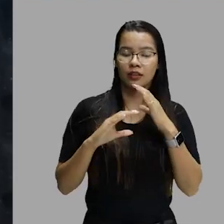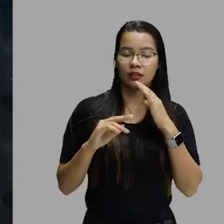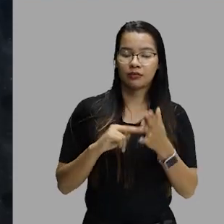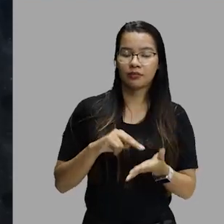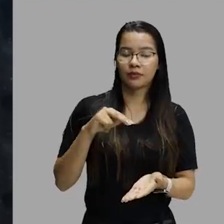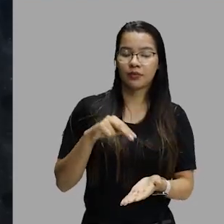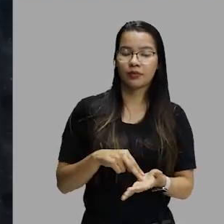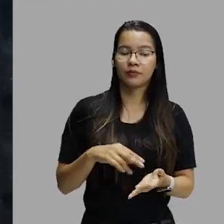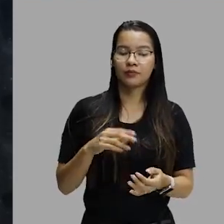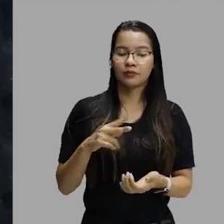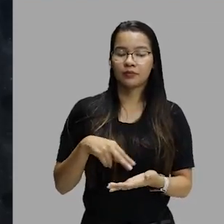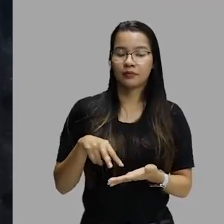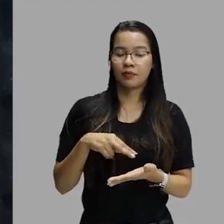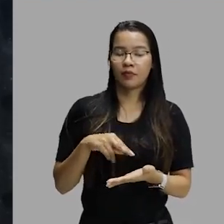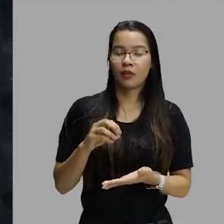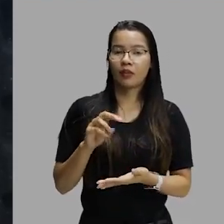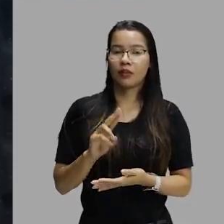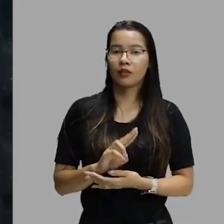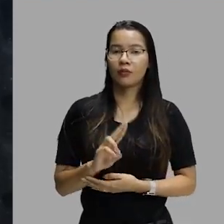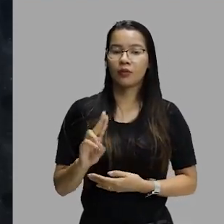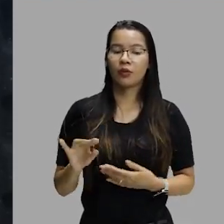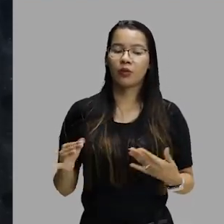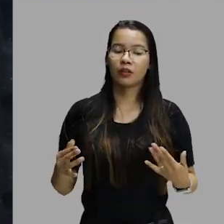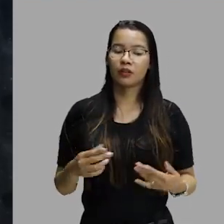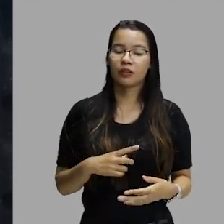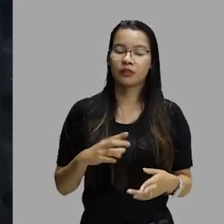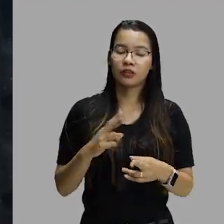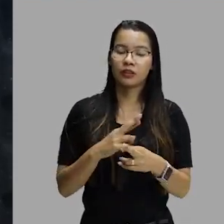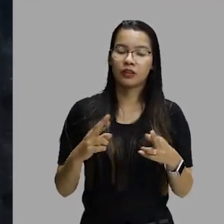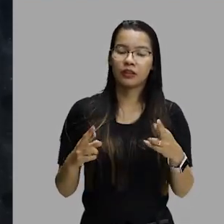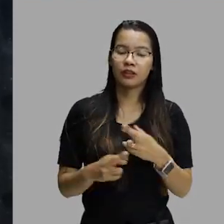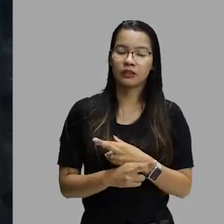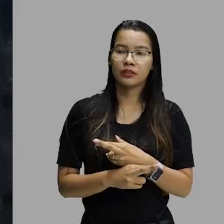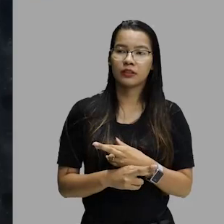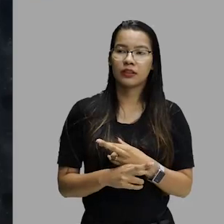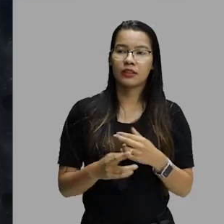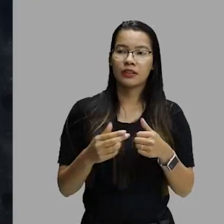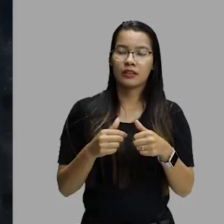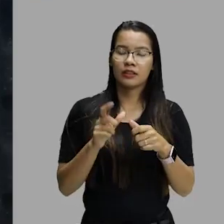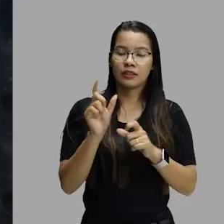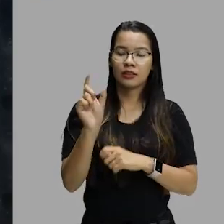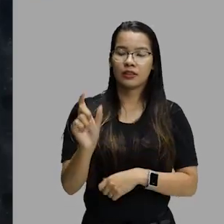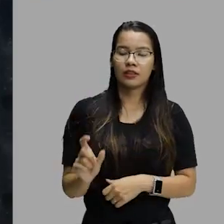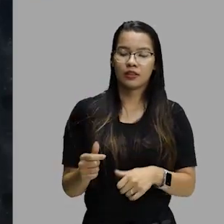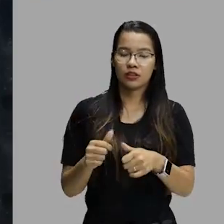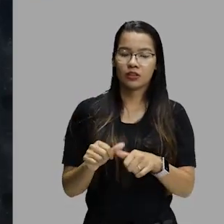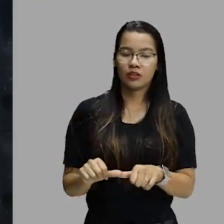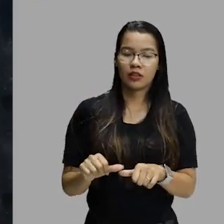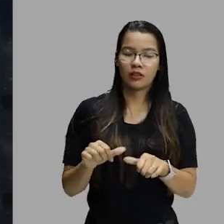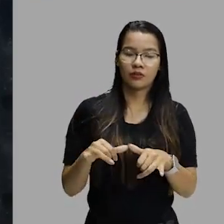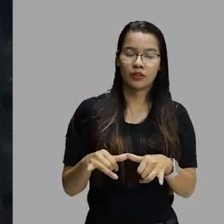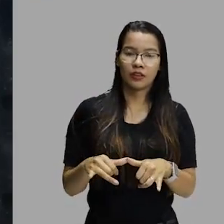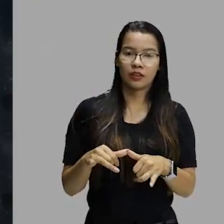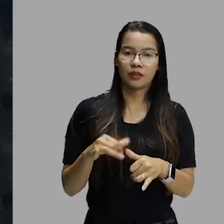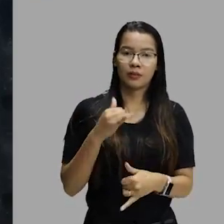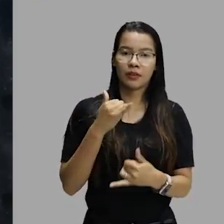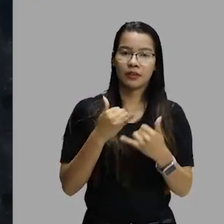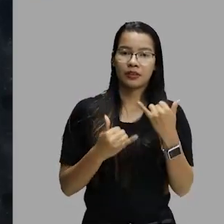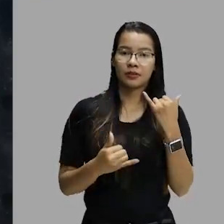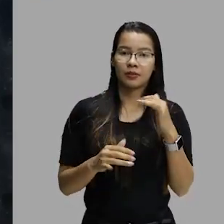dançar, ou o predicado nominal, quando eu tenho o verbo de ligação, ser, estar, ficar, parecer, permanecer,